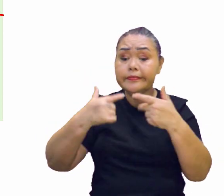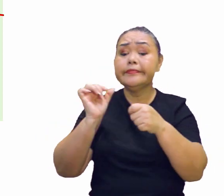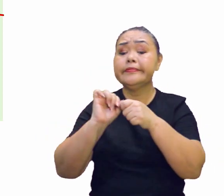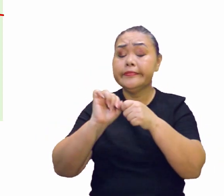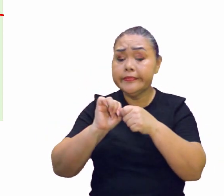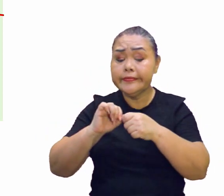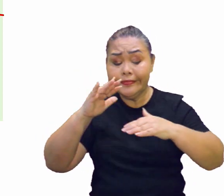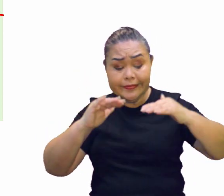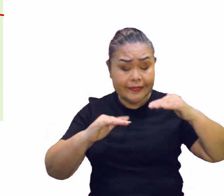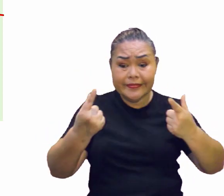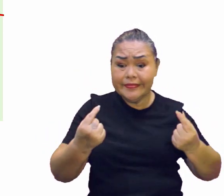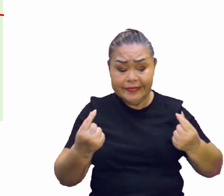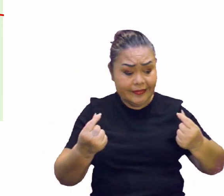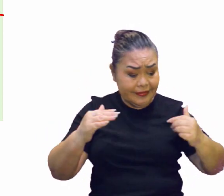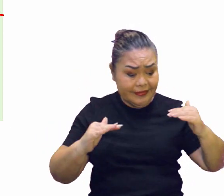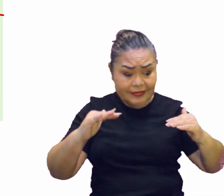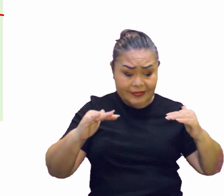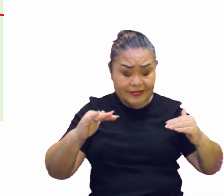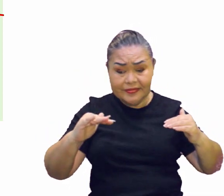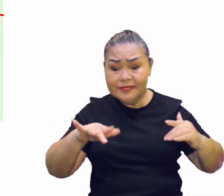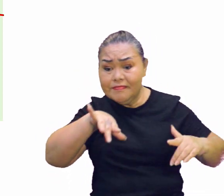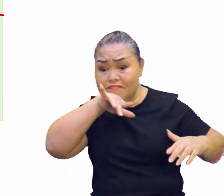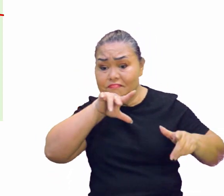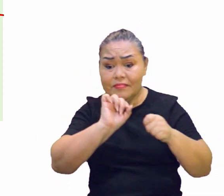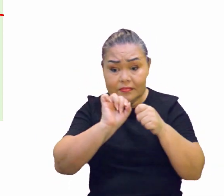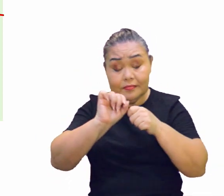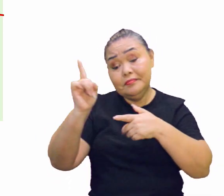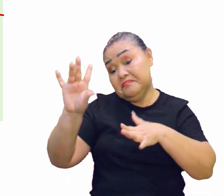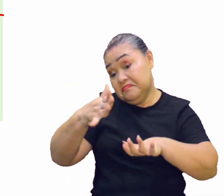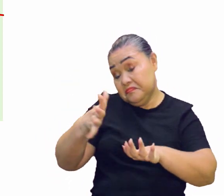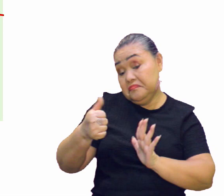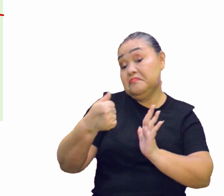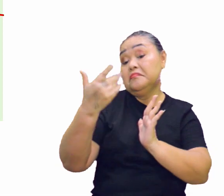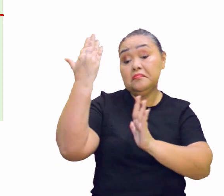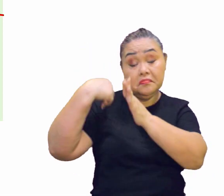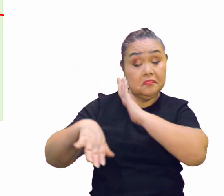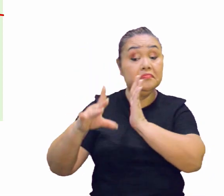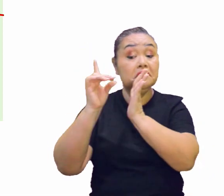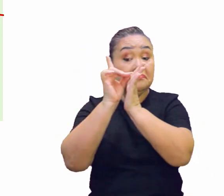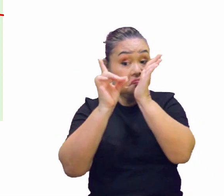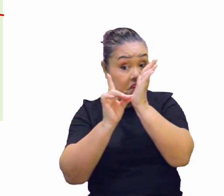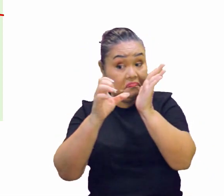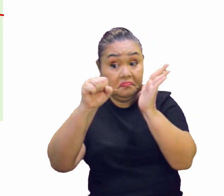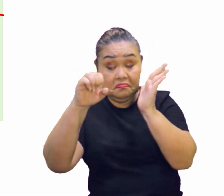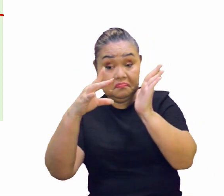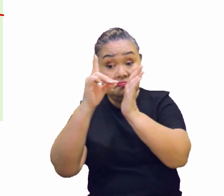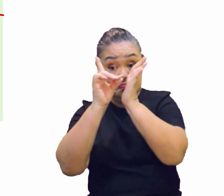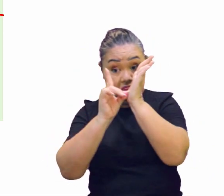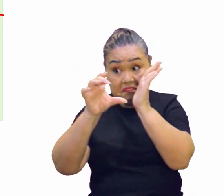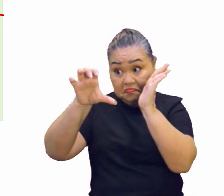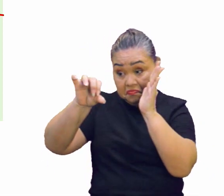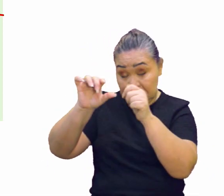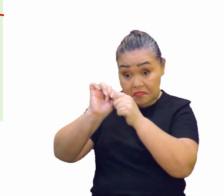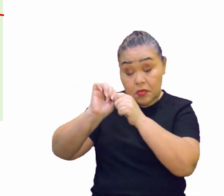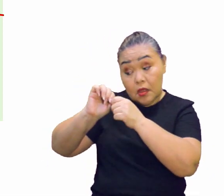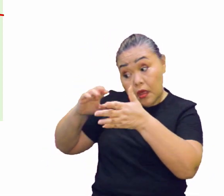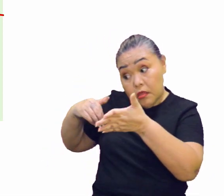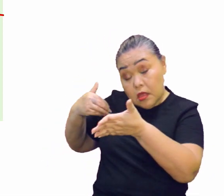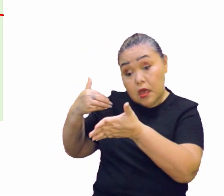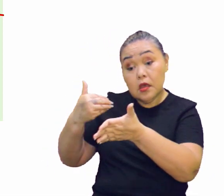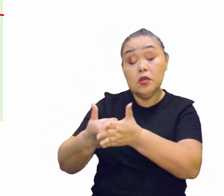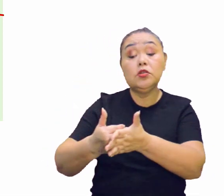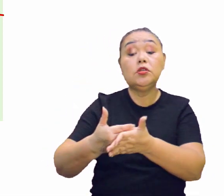para essas instabilidades econômicas que o Brasil passou nos meados da década de 80 e 90 até chegar ao Plano Real em